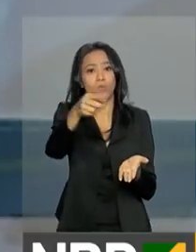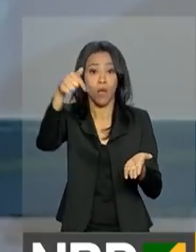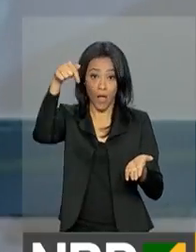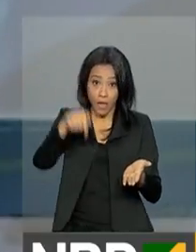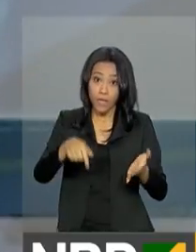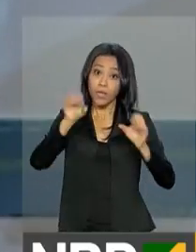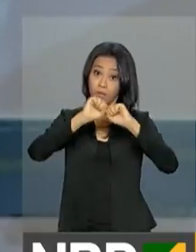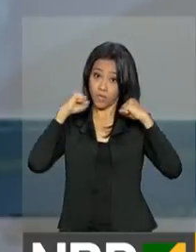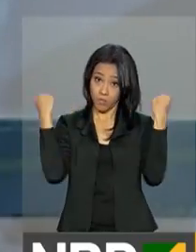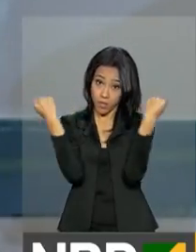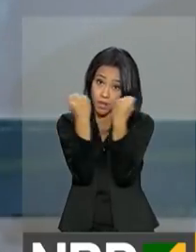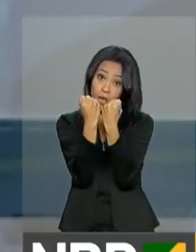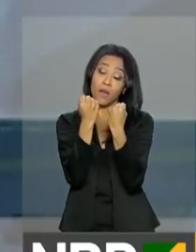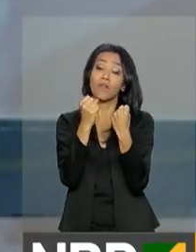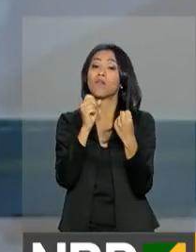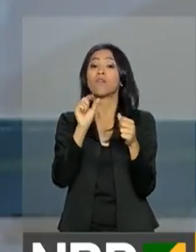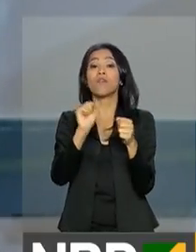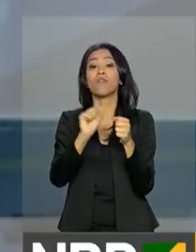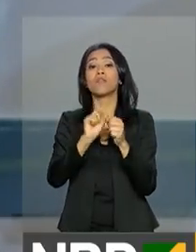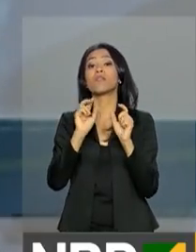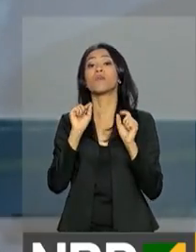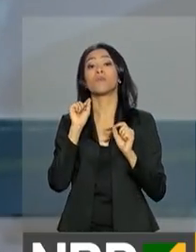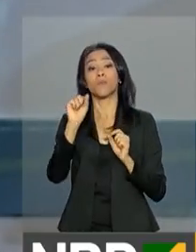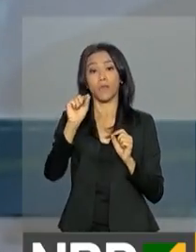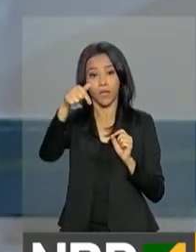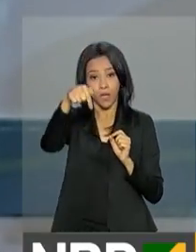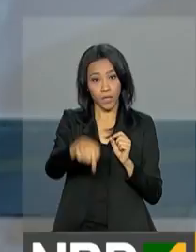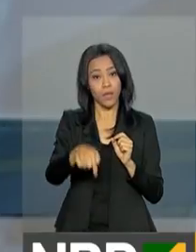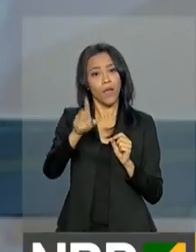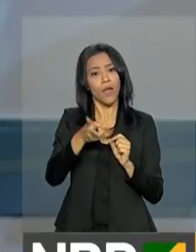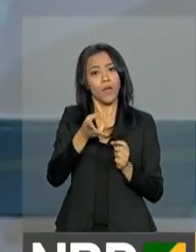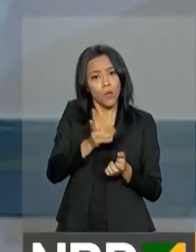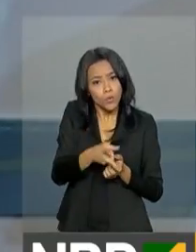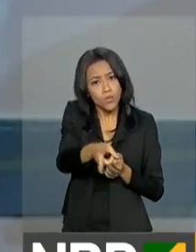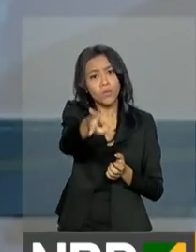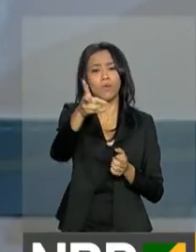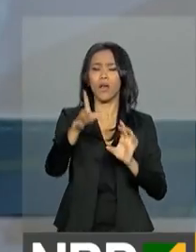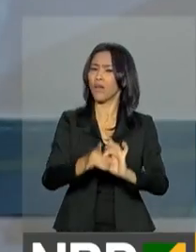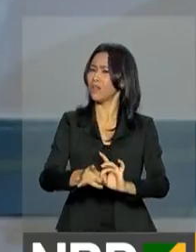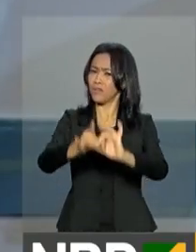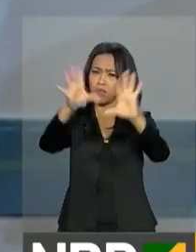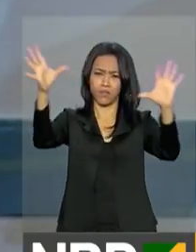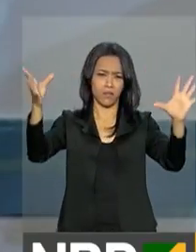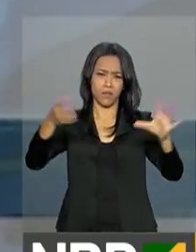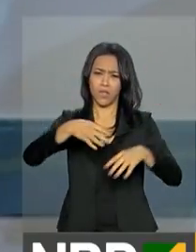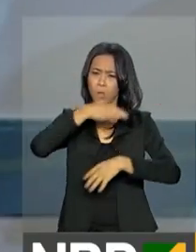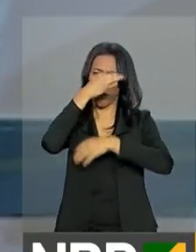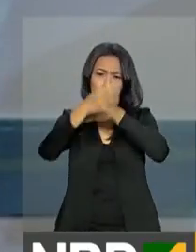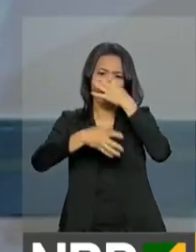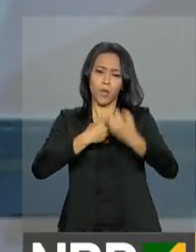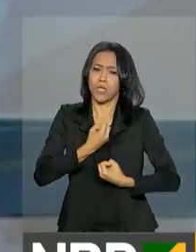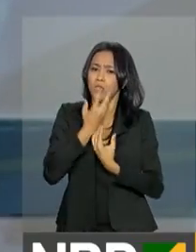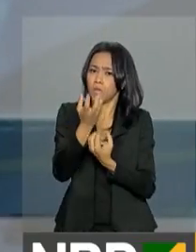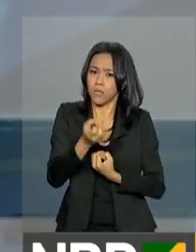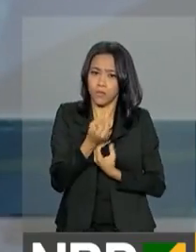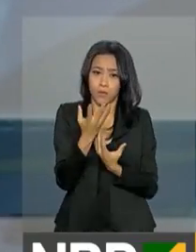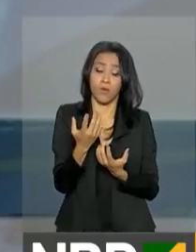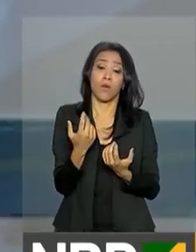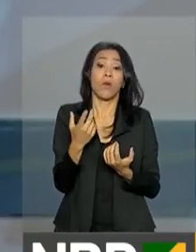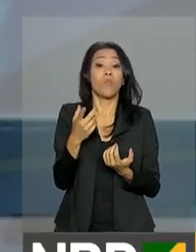seminário, é cultivar a imprensa, cultivar a liberdade de imprensa. Porque as sociedades